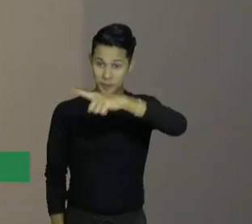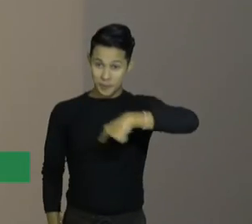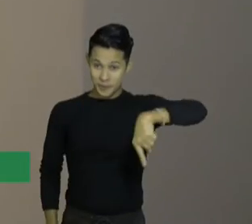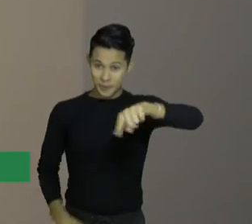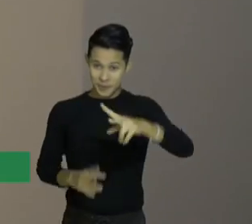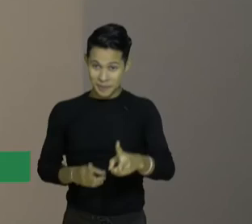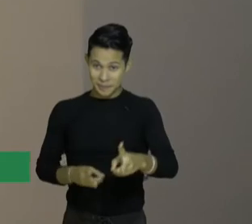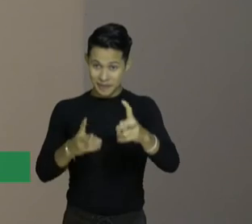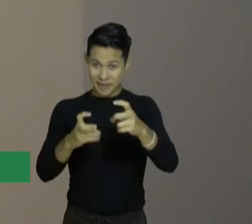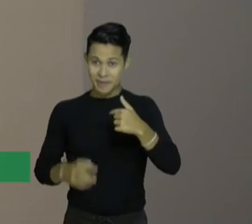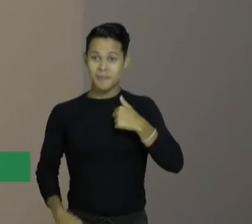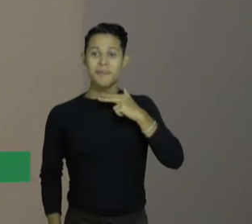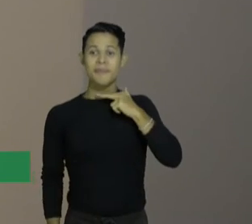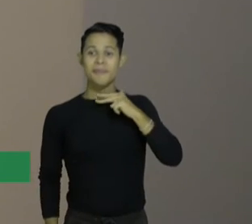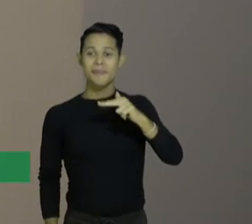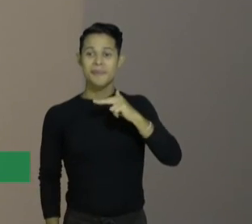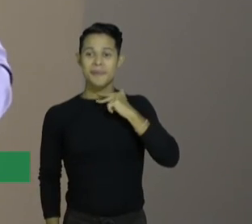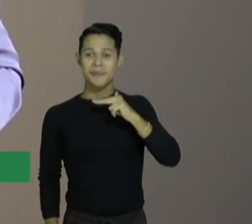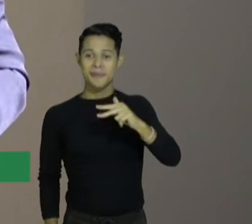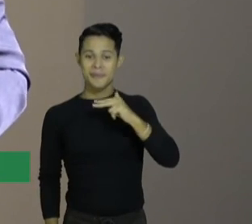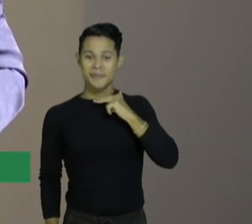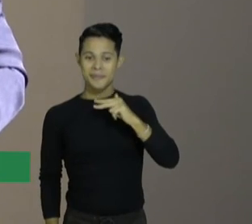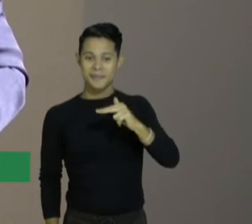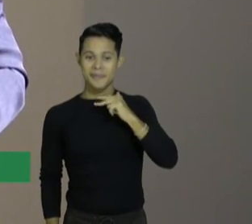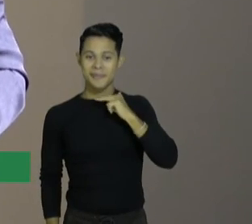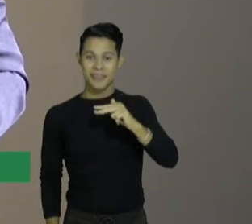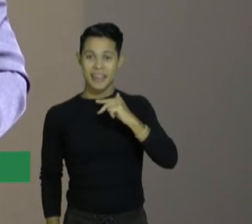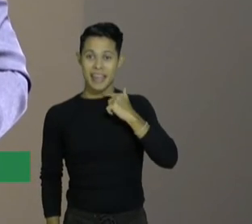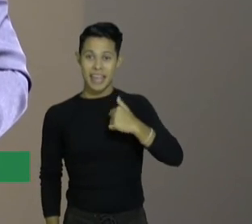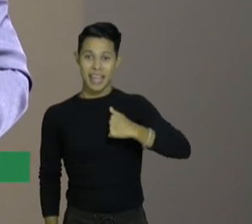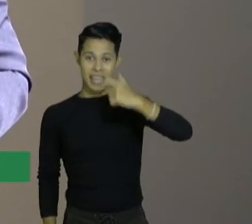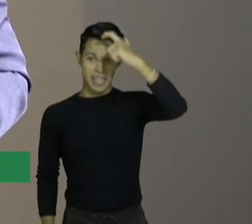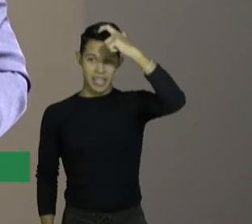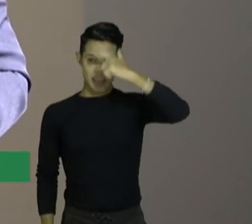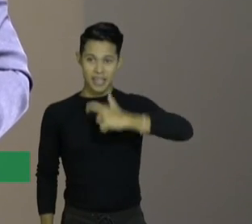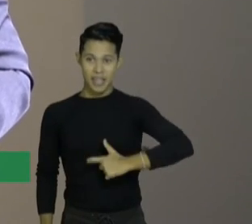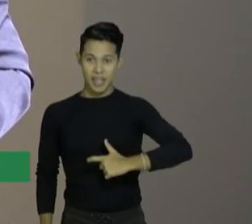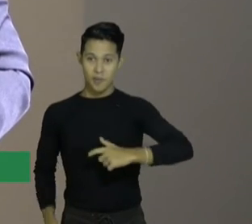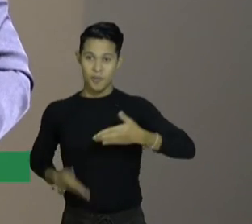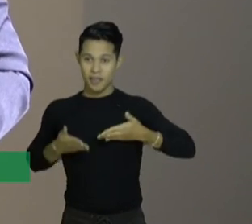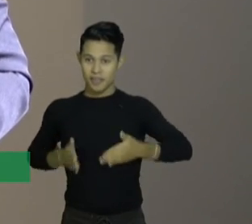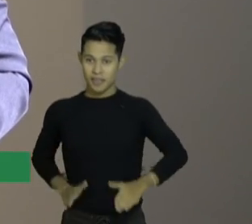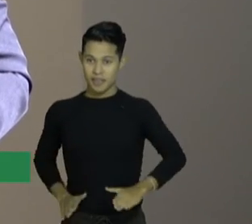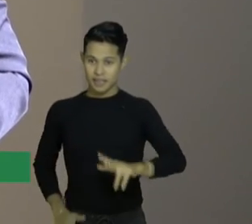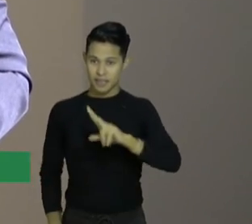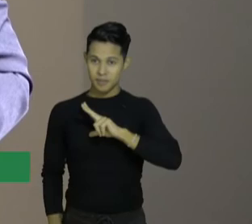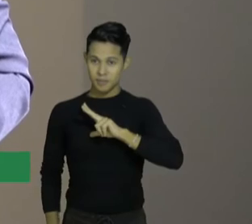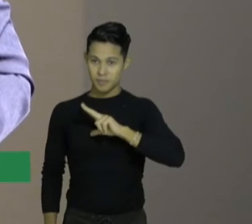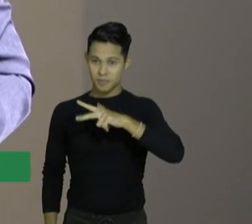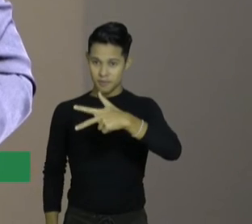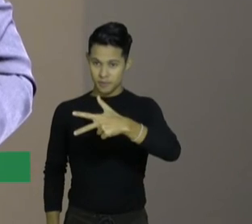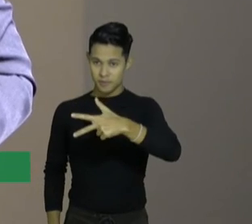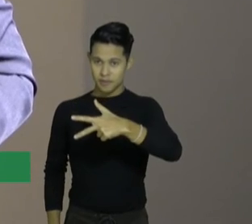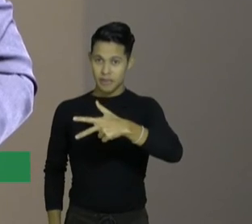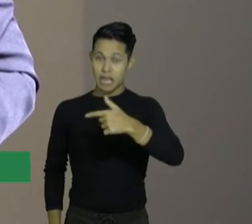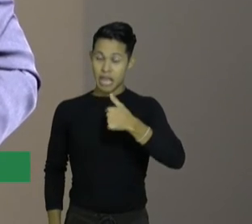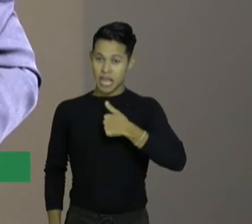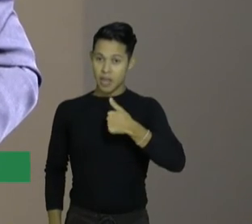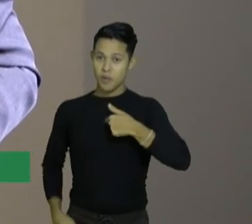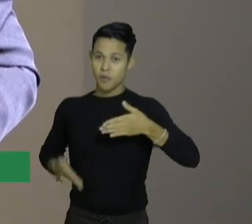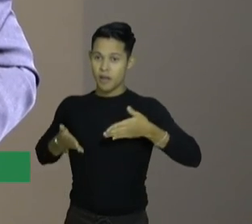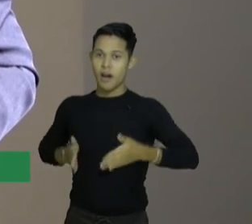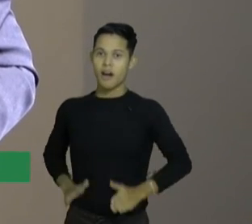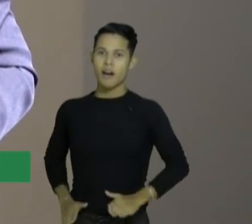quero fazer uma declaração de interesses então eu sou sou português de nascimento sou europeu